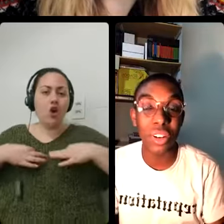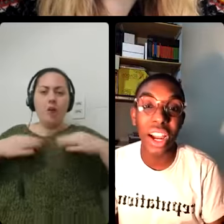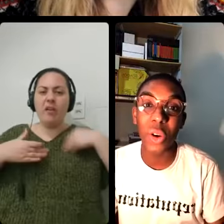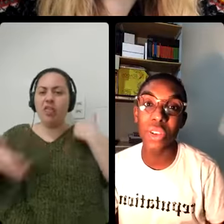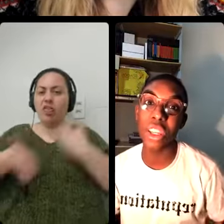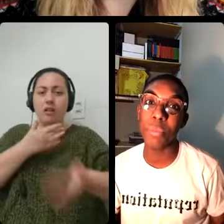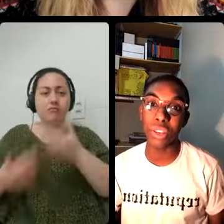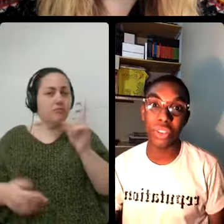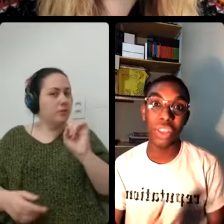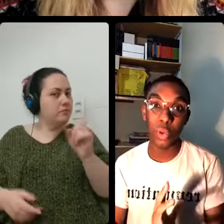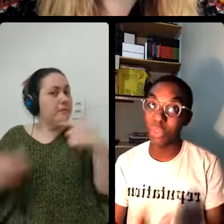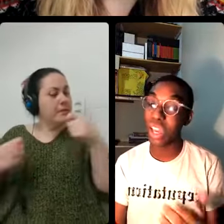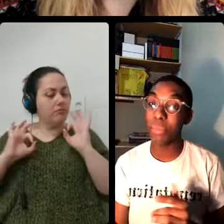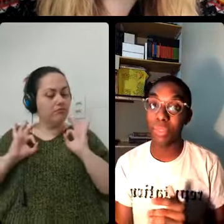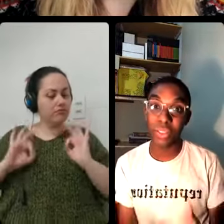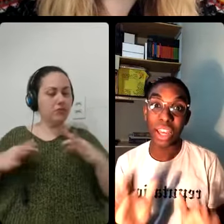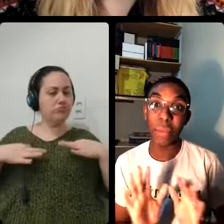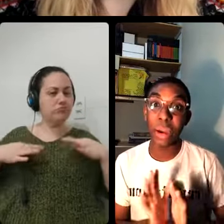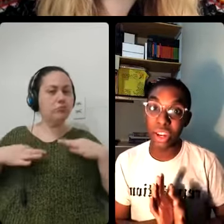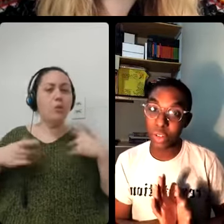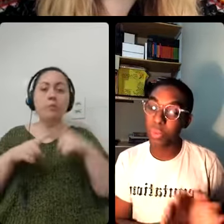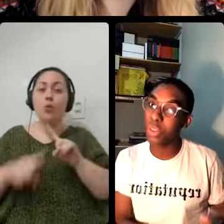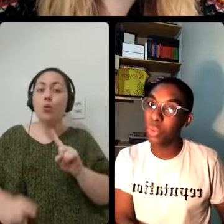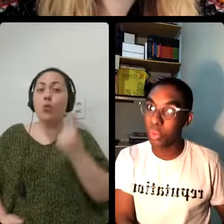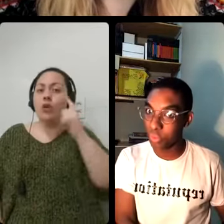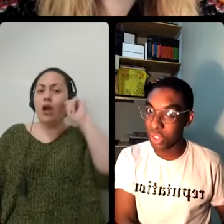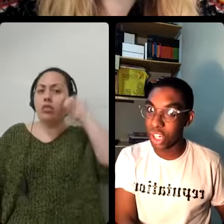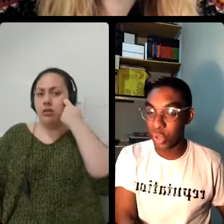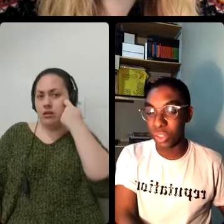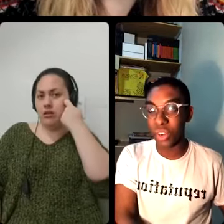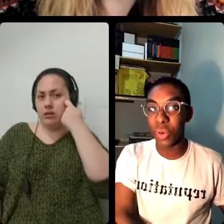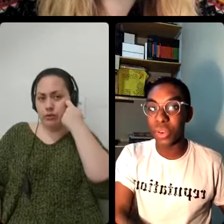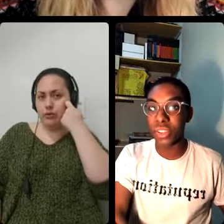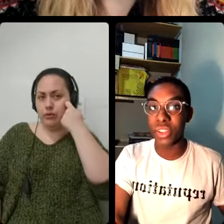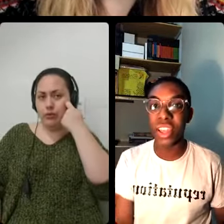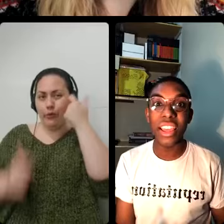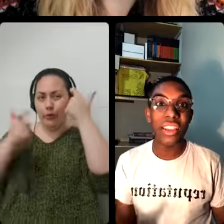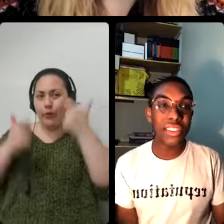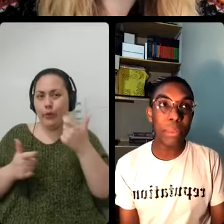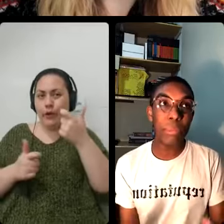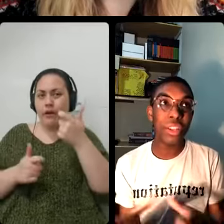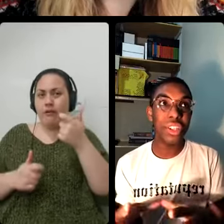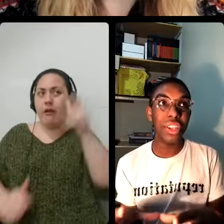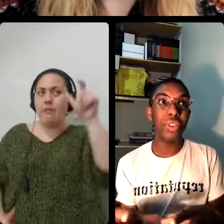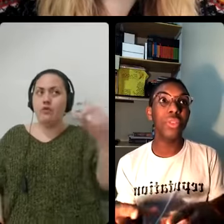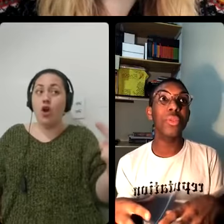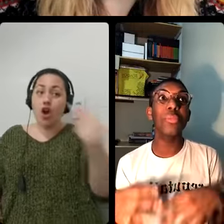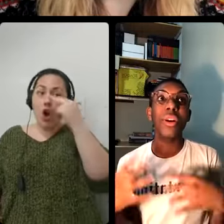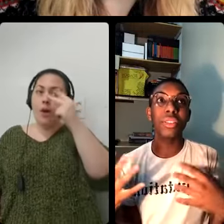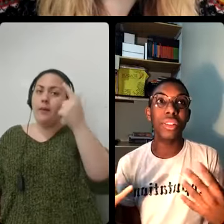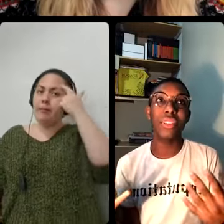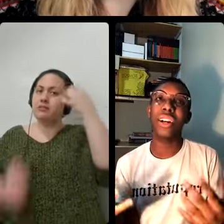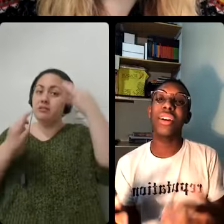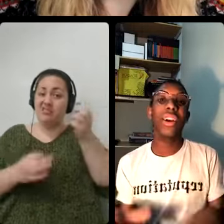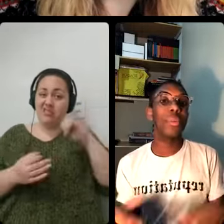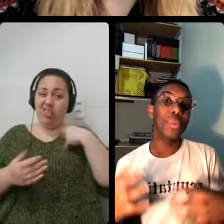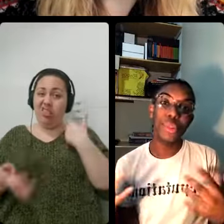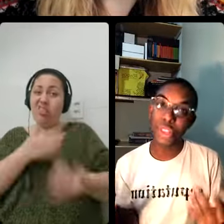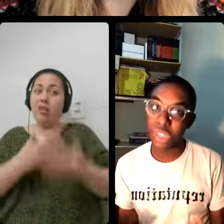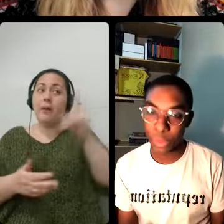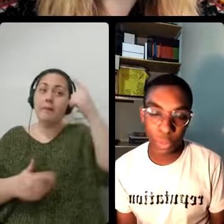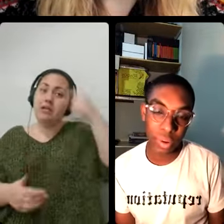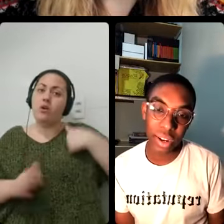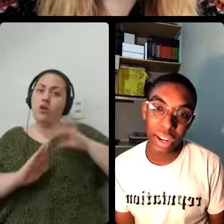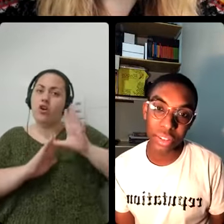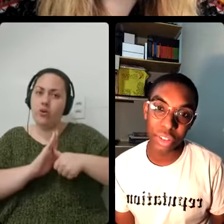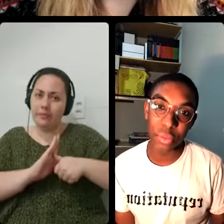daquele local, e aí para não darem margem que tu seja outra coisa. Sempre aprendi que eu não posso levar